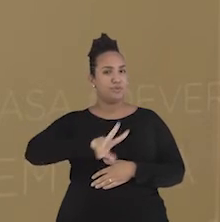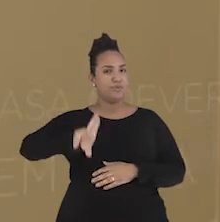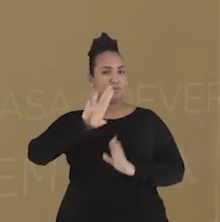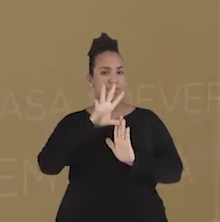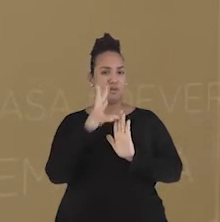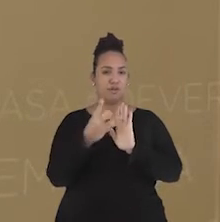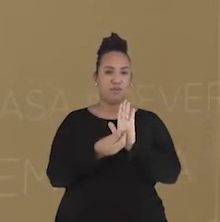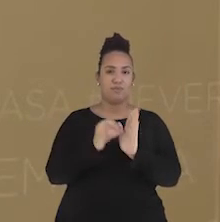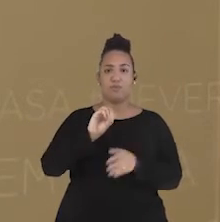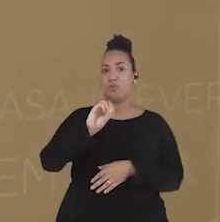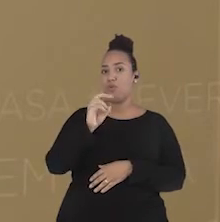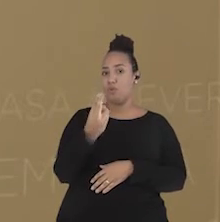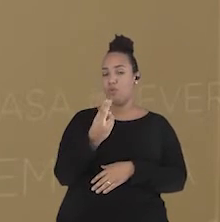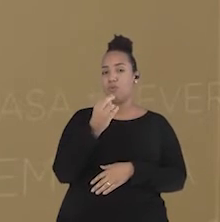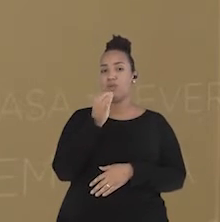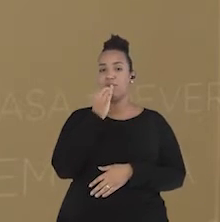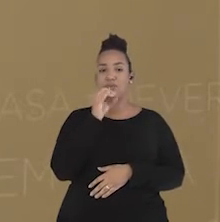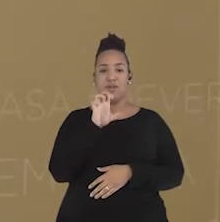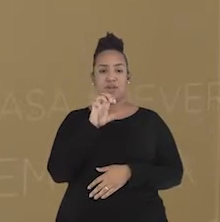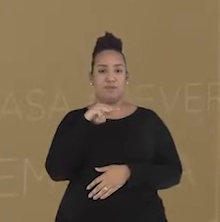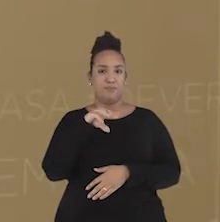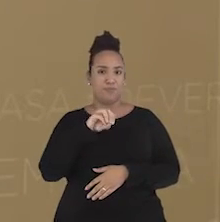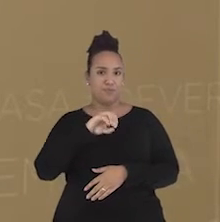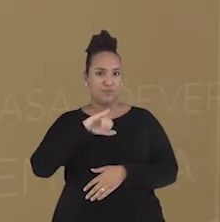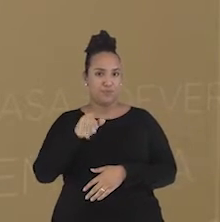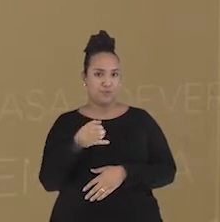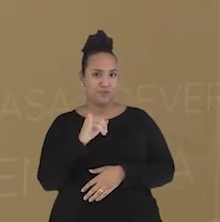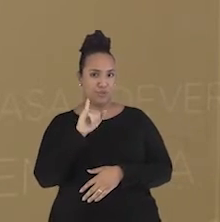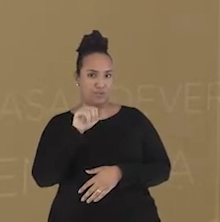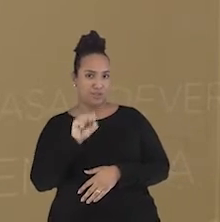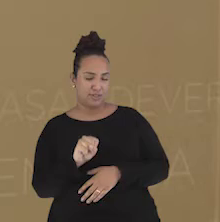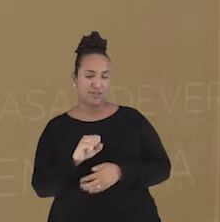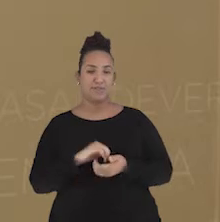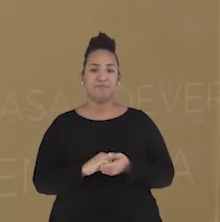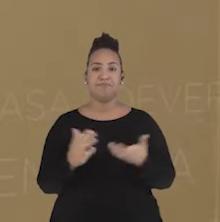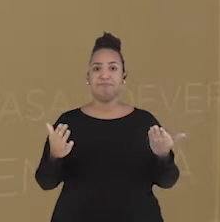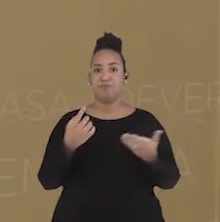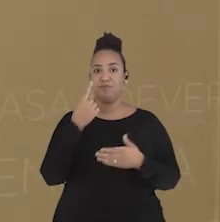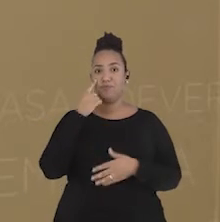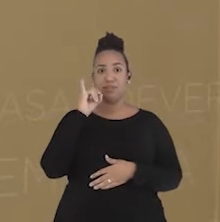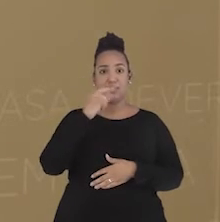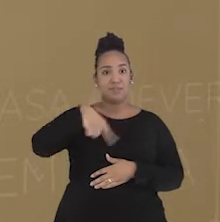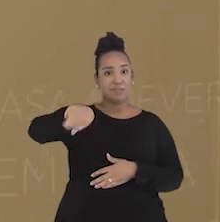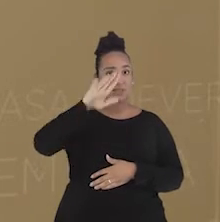ver se vocês estão fera mesmo em usar pictograma ou os famosos emojis.